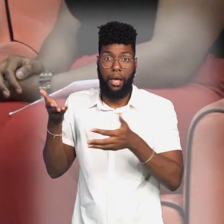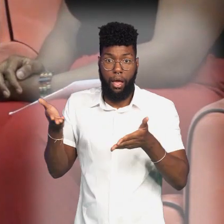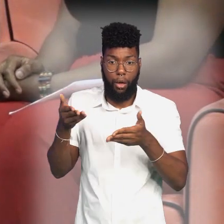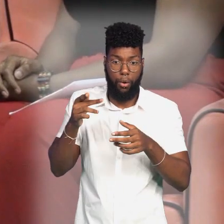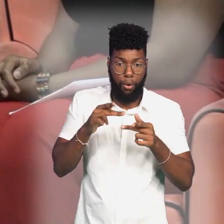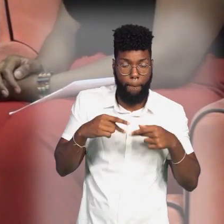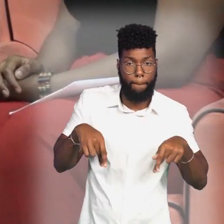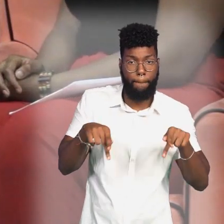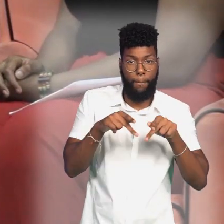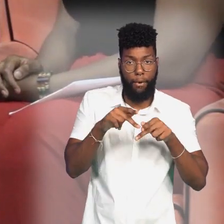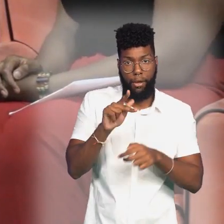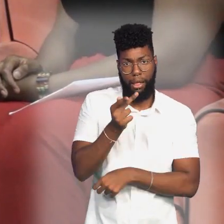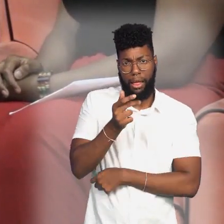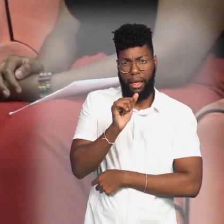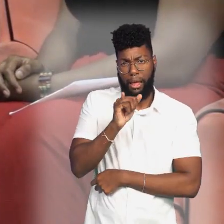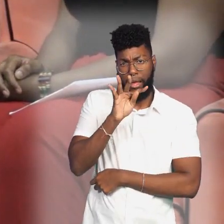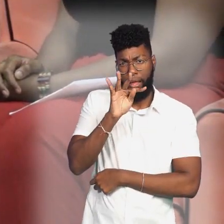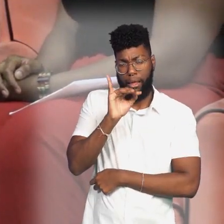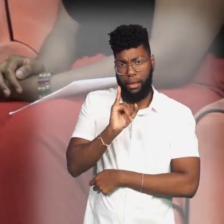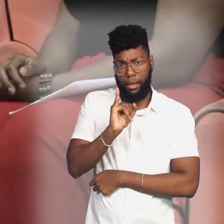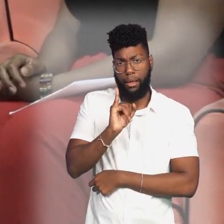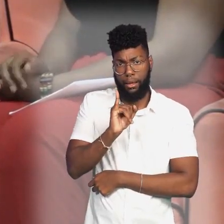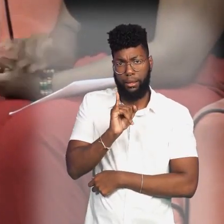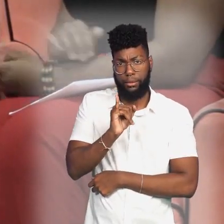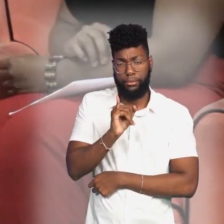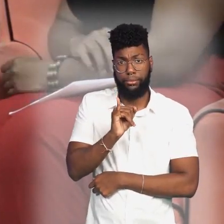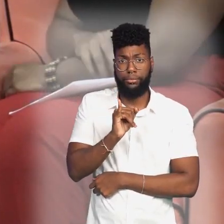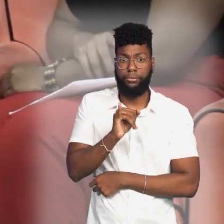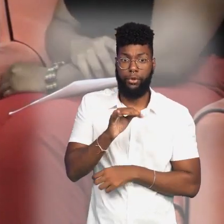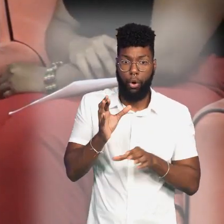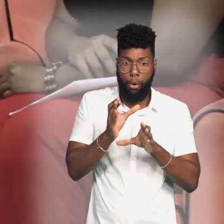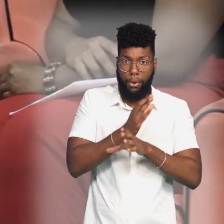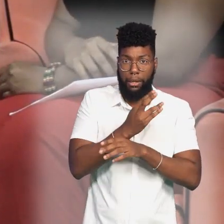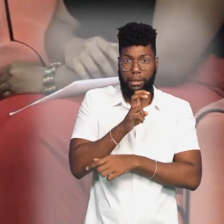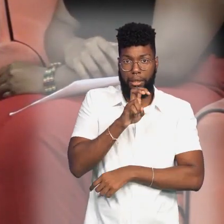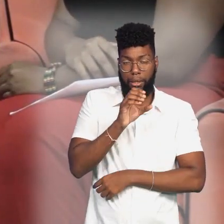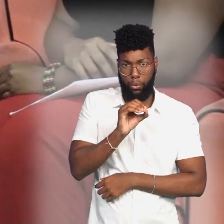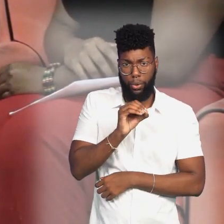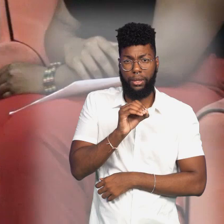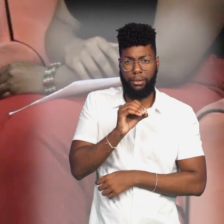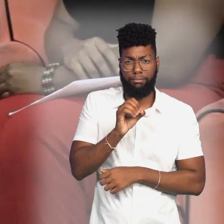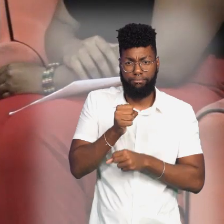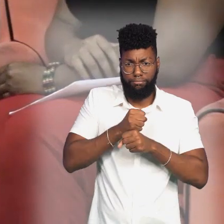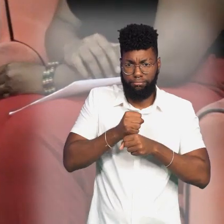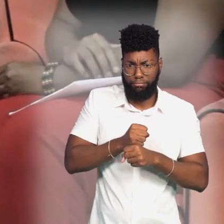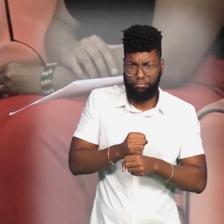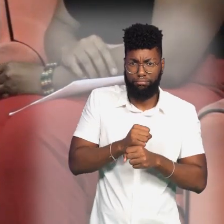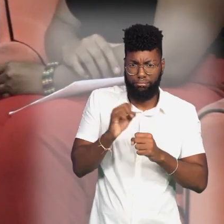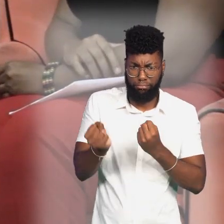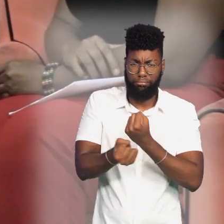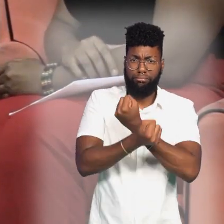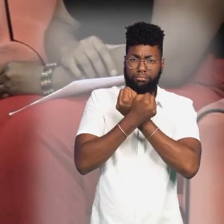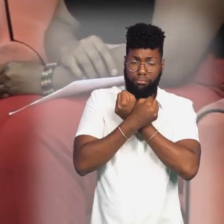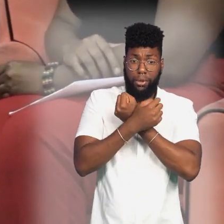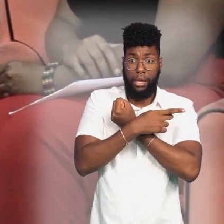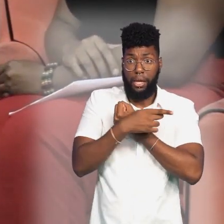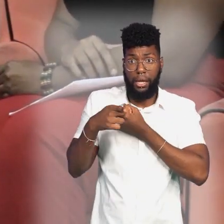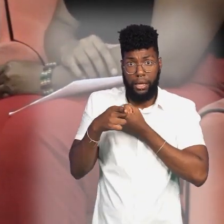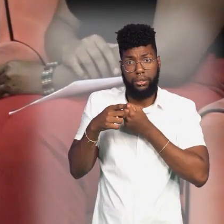pouco, depois que completou 50 anos de escravidão, que eles começaram a